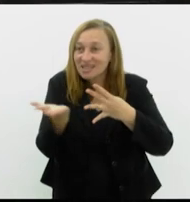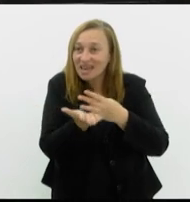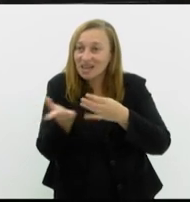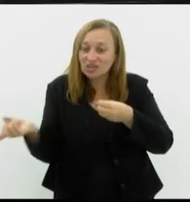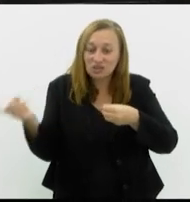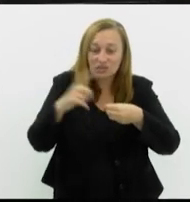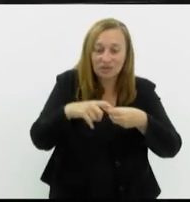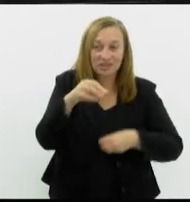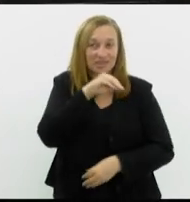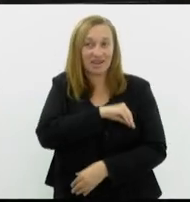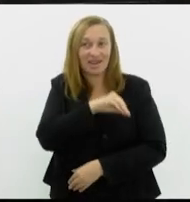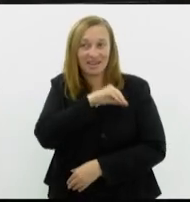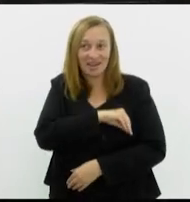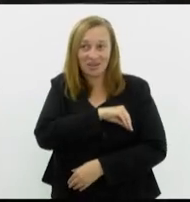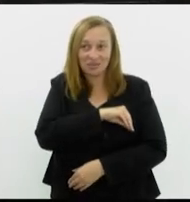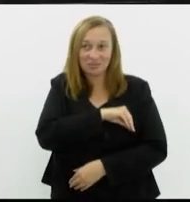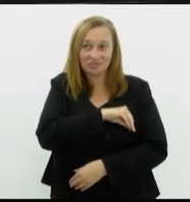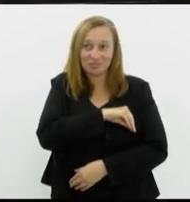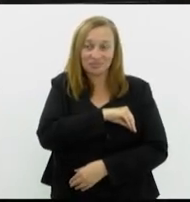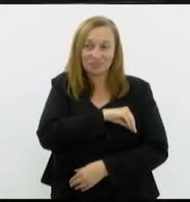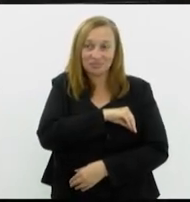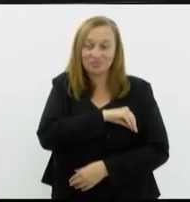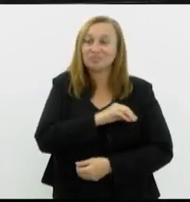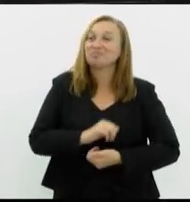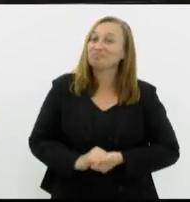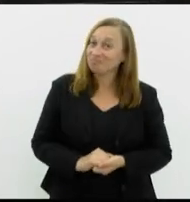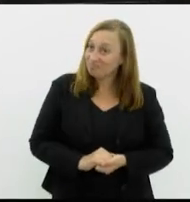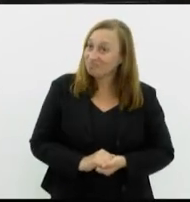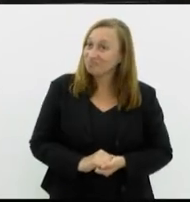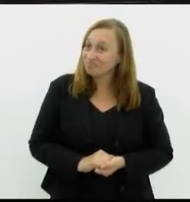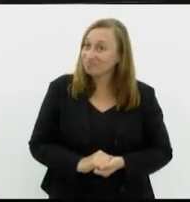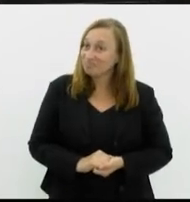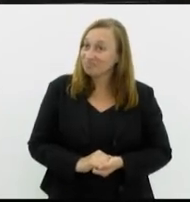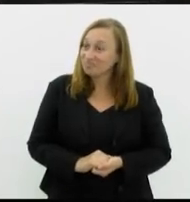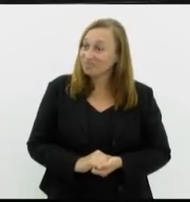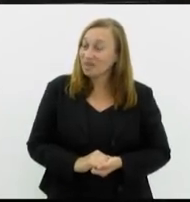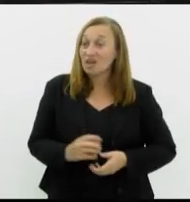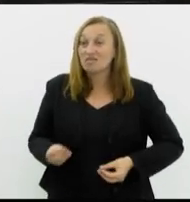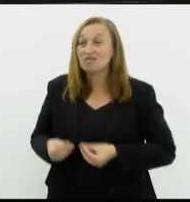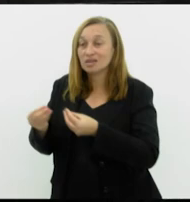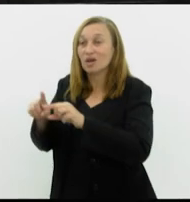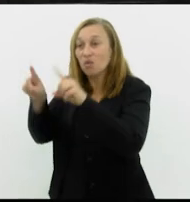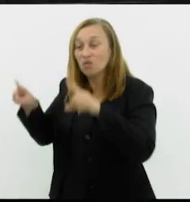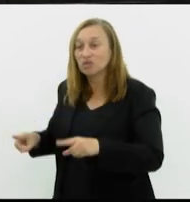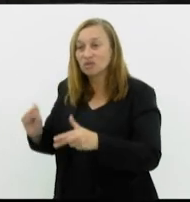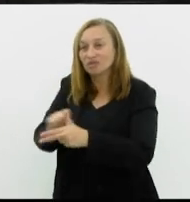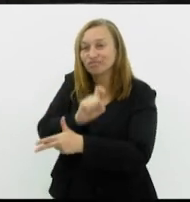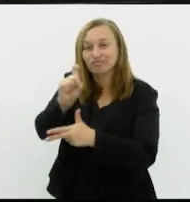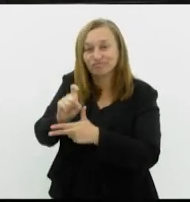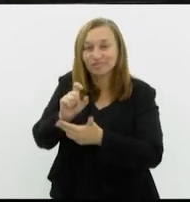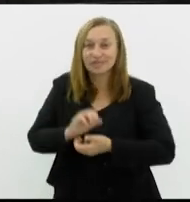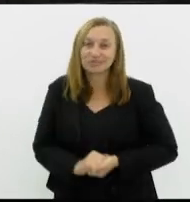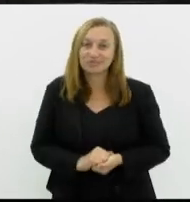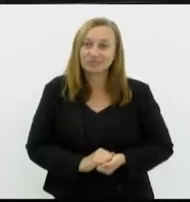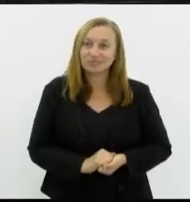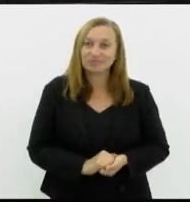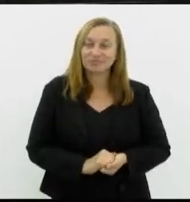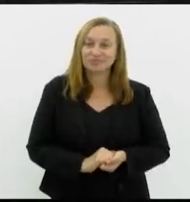reposição salarial que são devidas aos funcionários do Executivo.